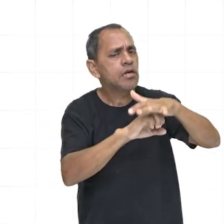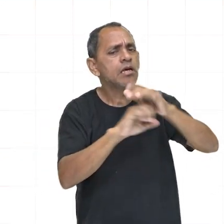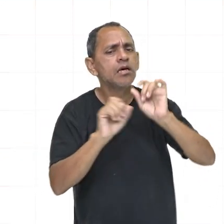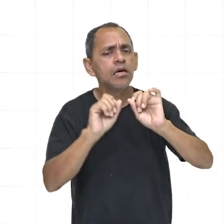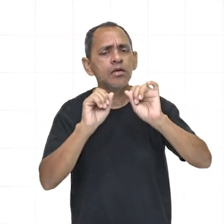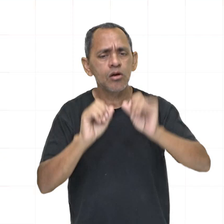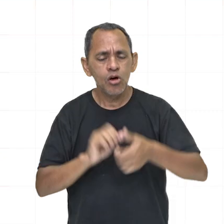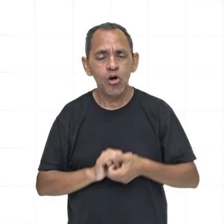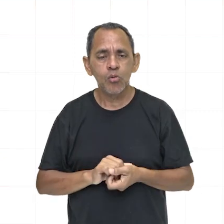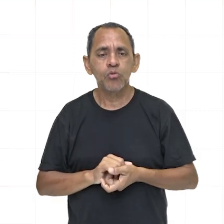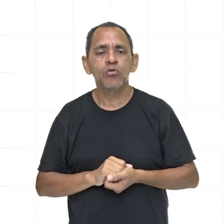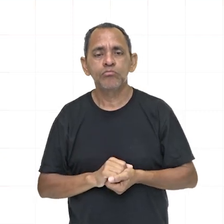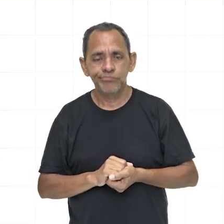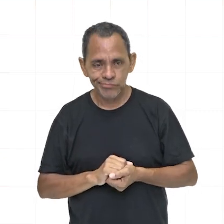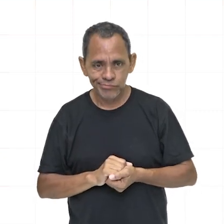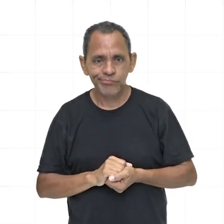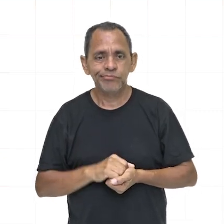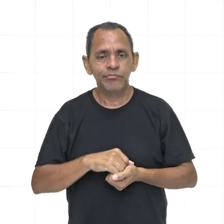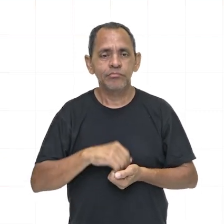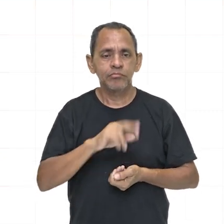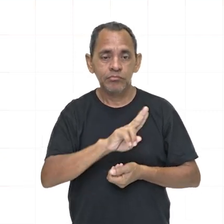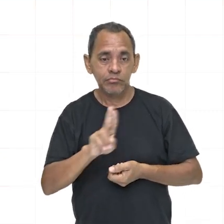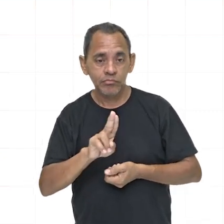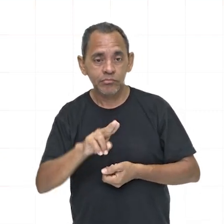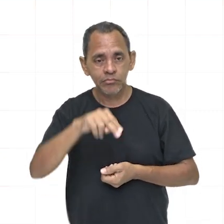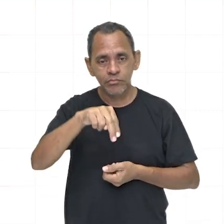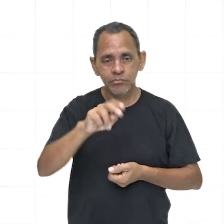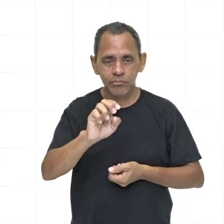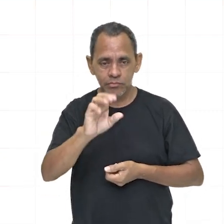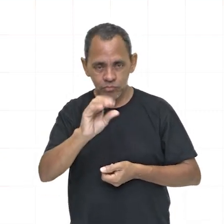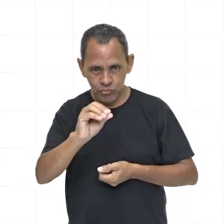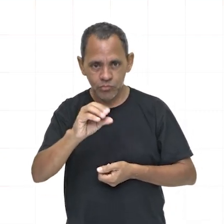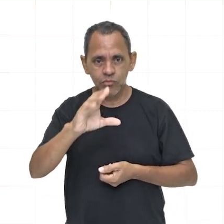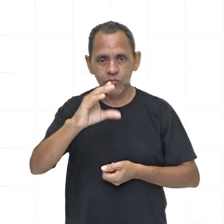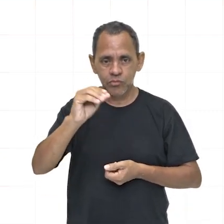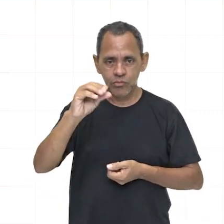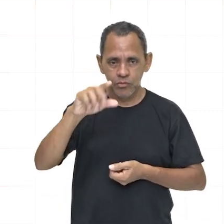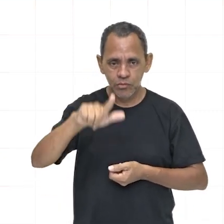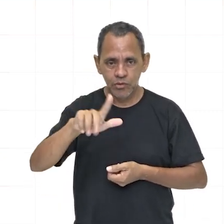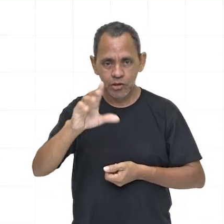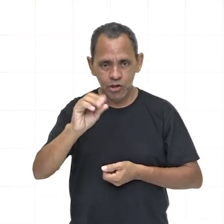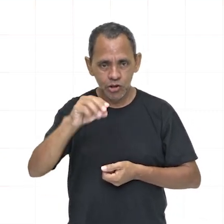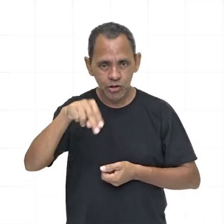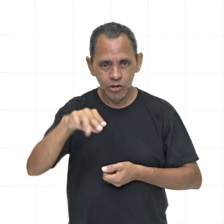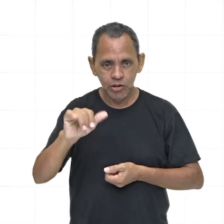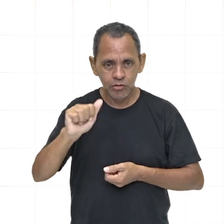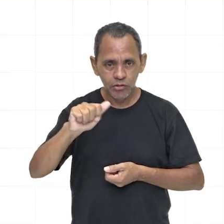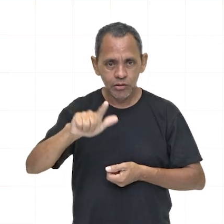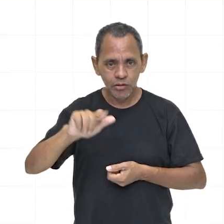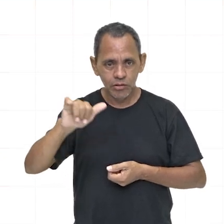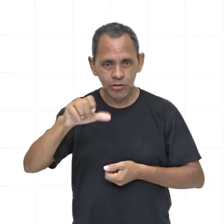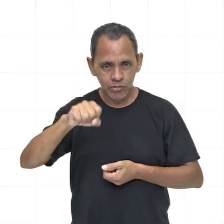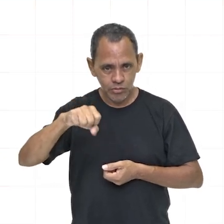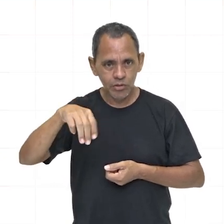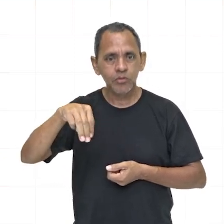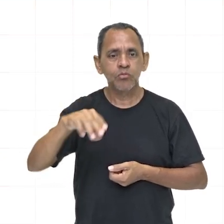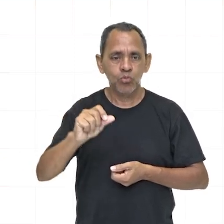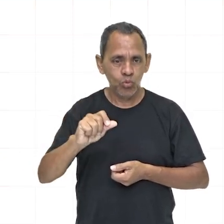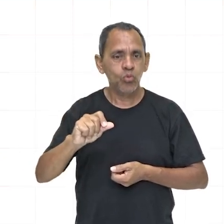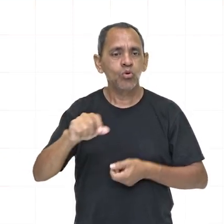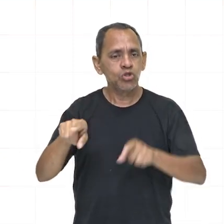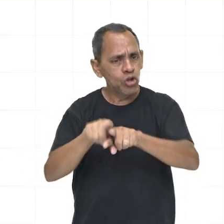como neocolonialismo. Então houve a divisão do mundo em Ocidente e Oriente,